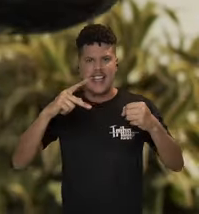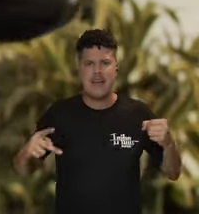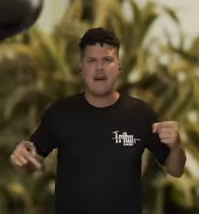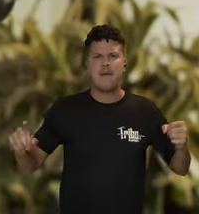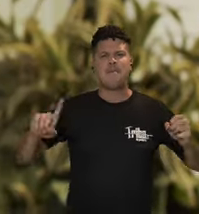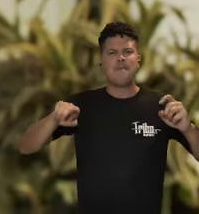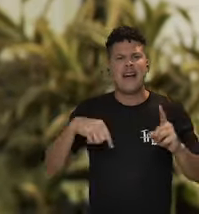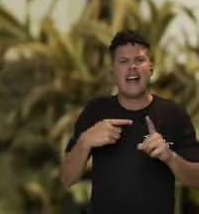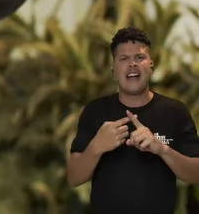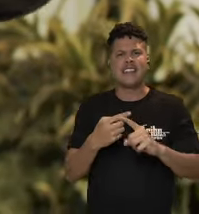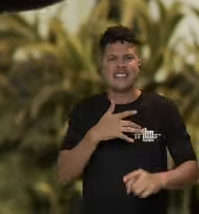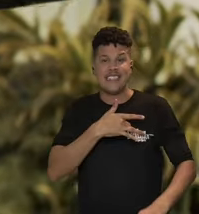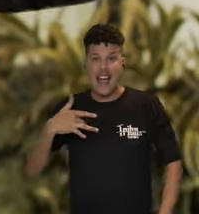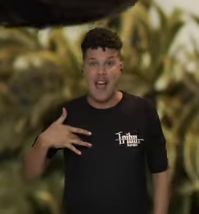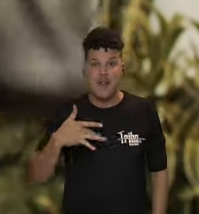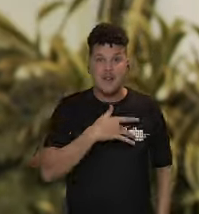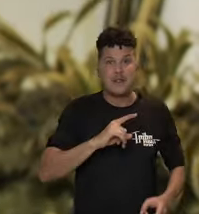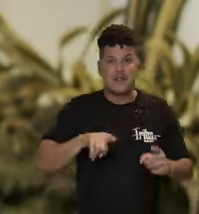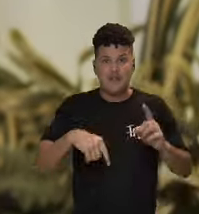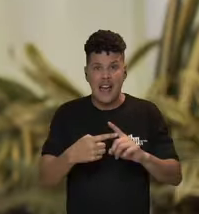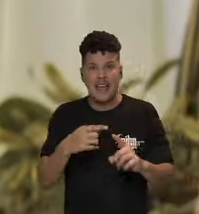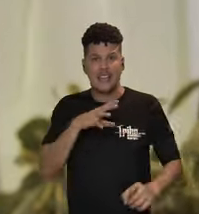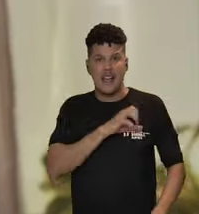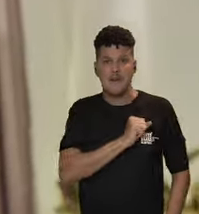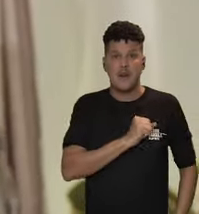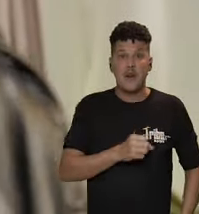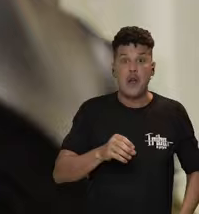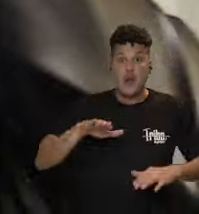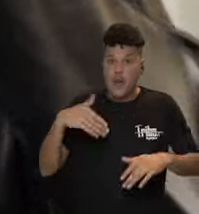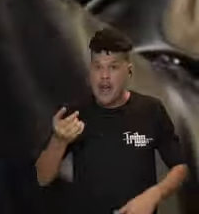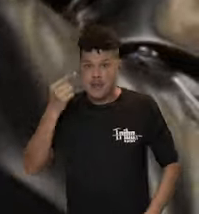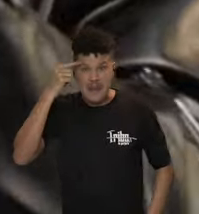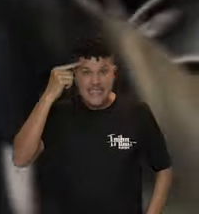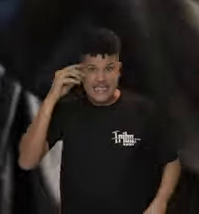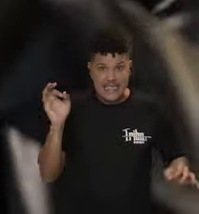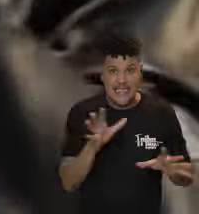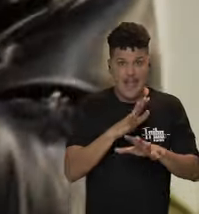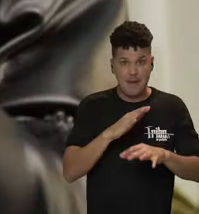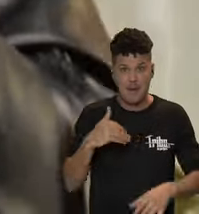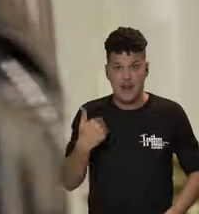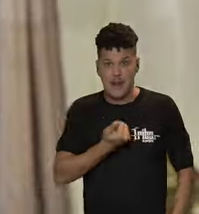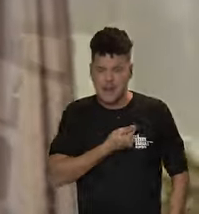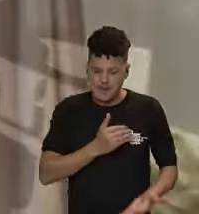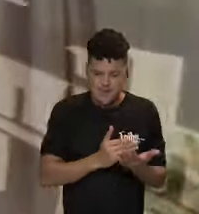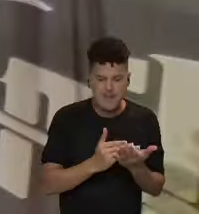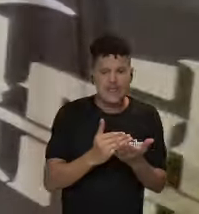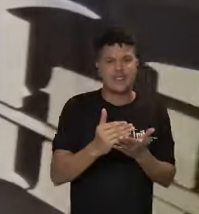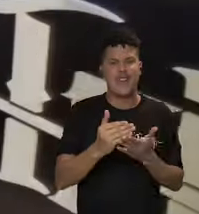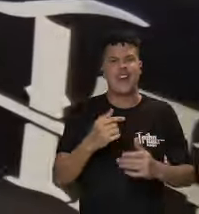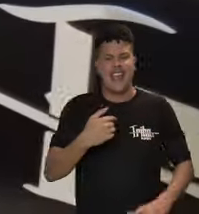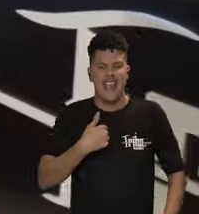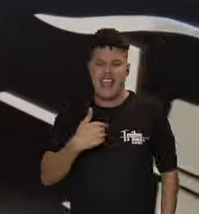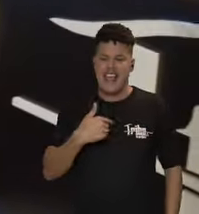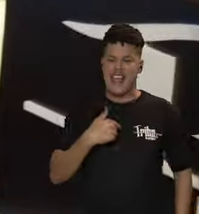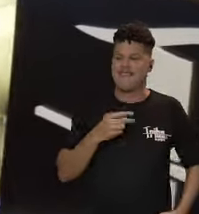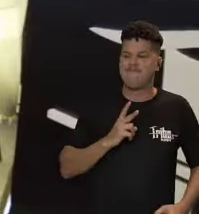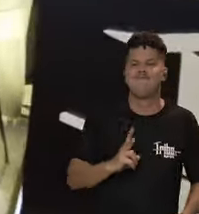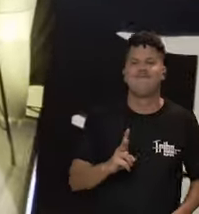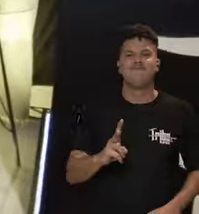amor. Quando achar que terminou, a festa apenas começou. E o seu desprazer é o que me faz